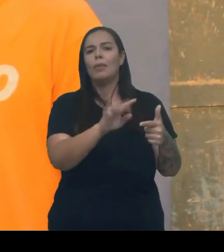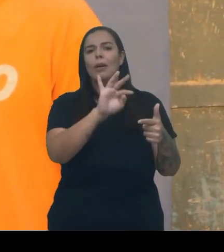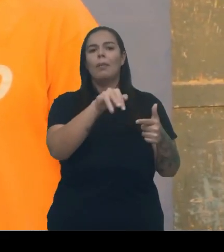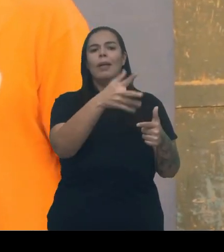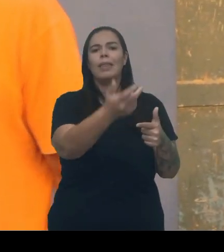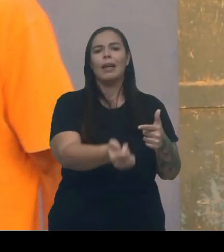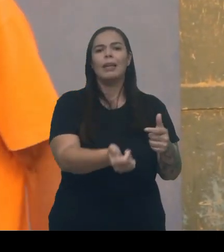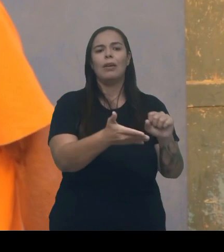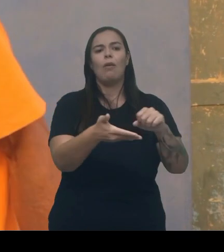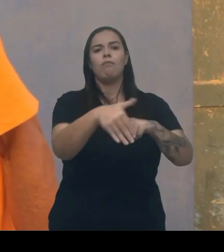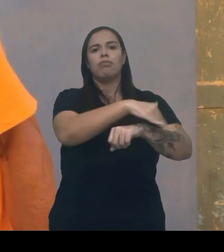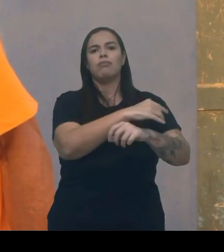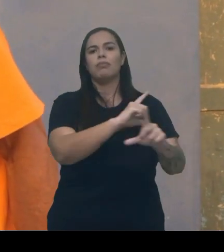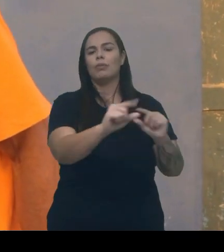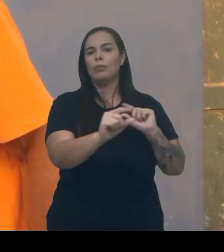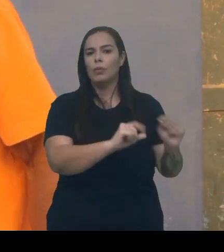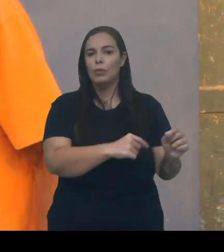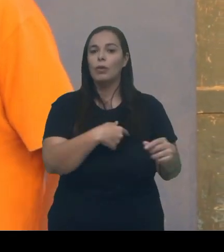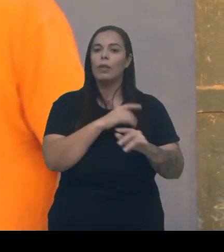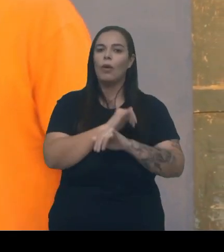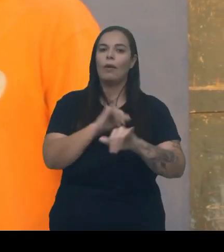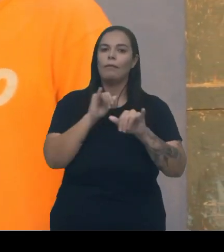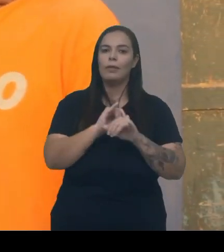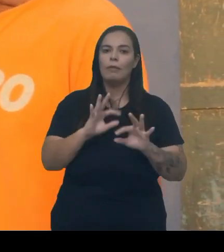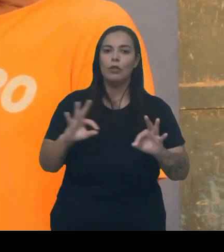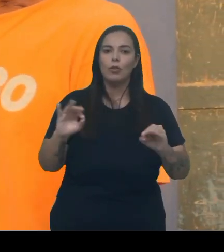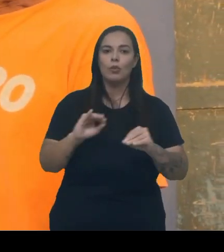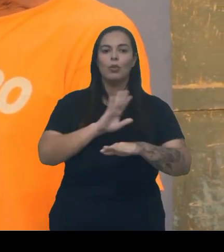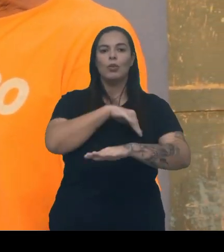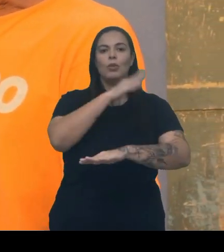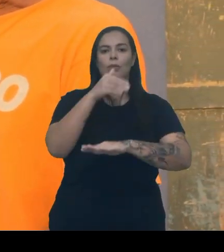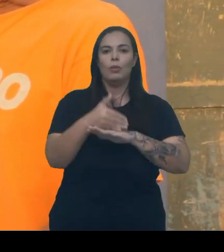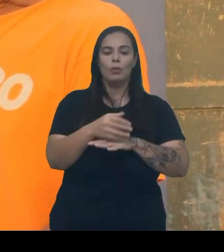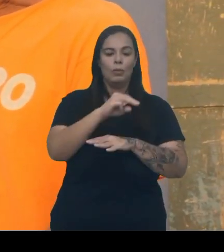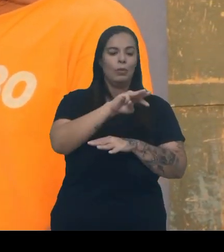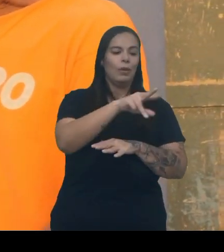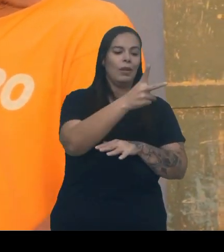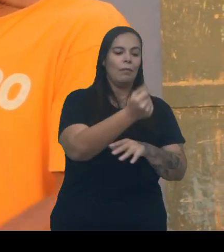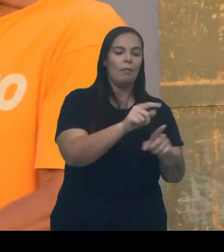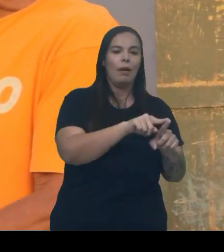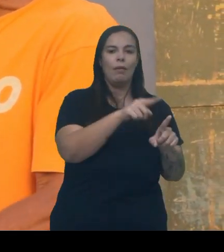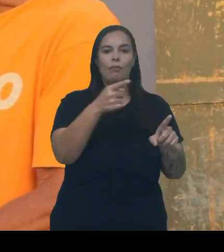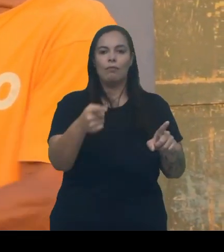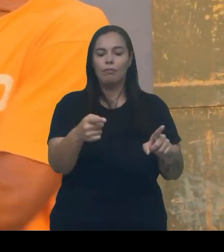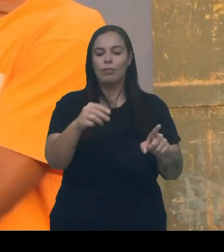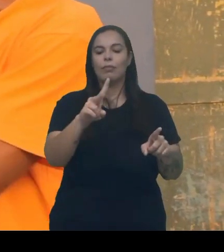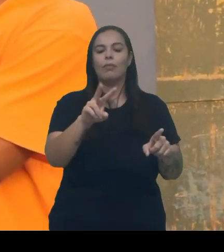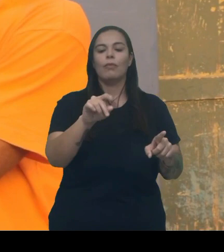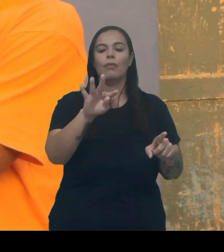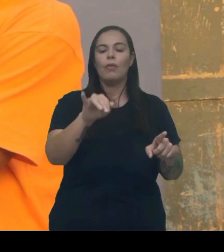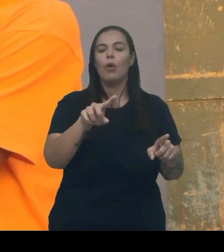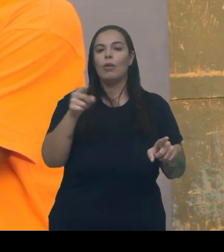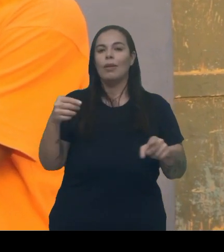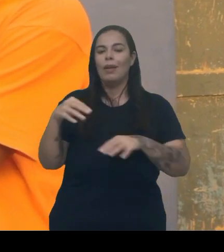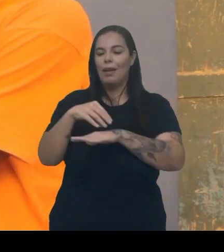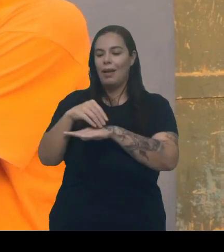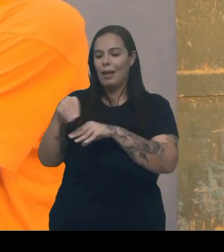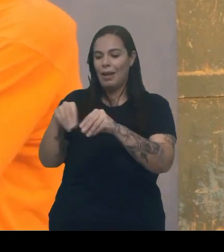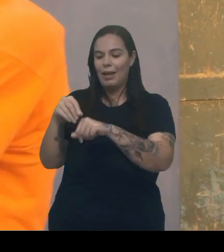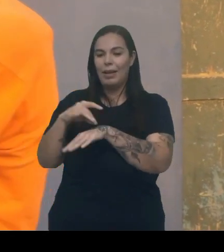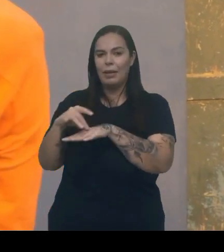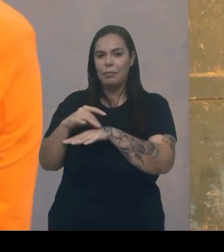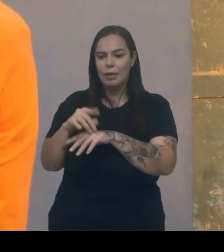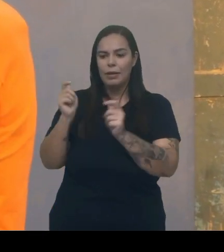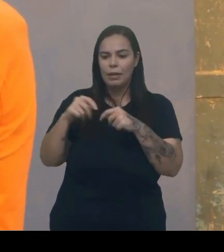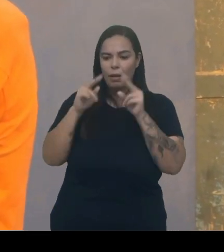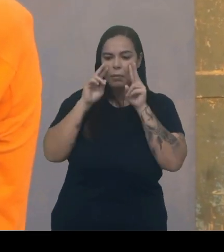que a tainha está atravessando aqui na malha. Que da malha para areia preta, até chegar à volta, já vai pegando aquele ângulo da curva da praia,